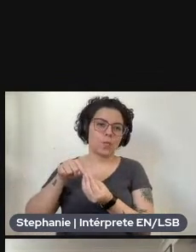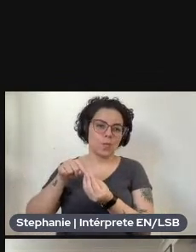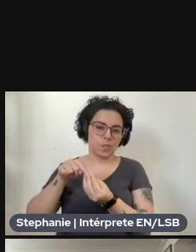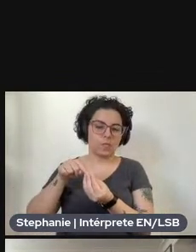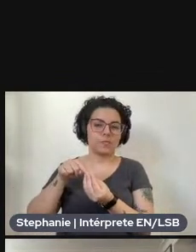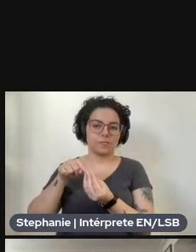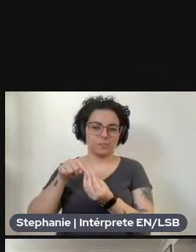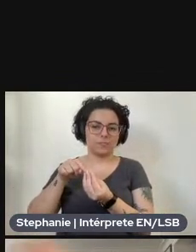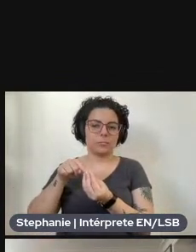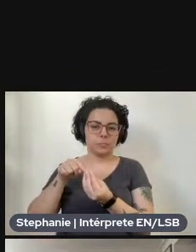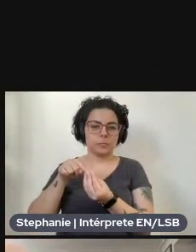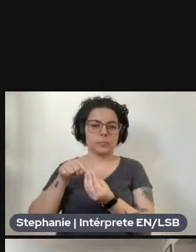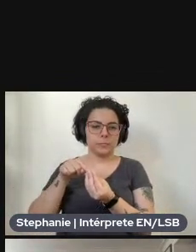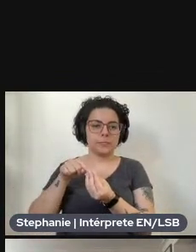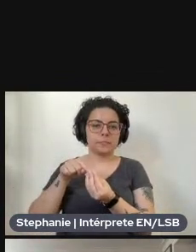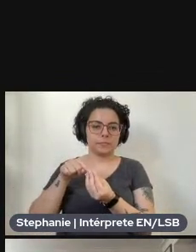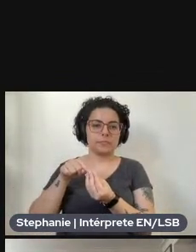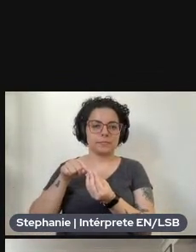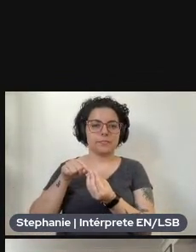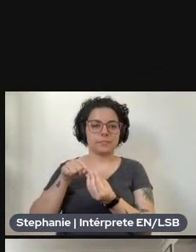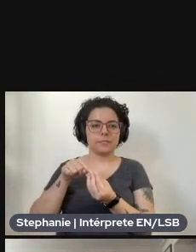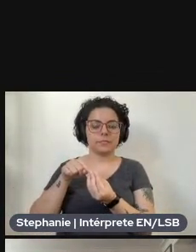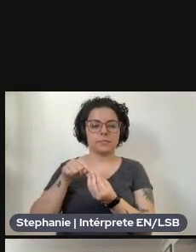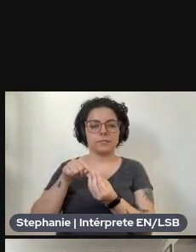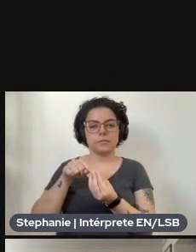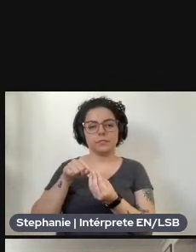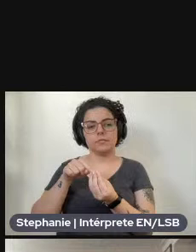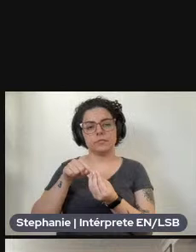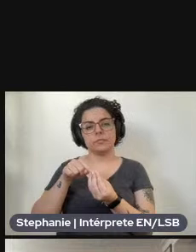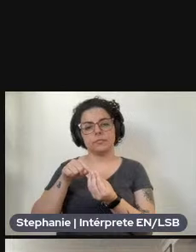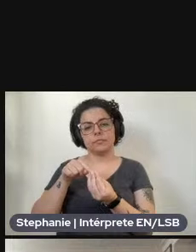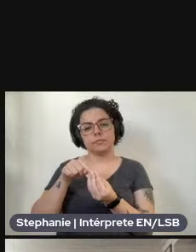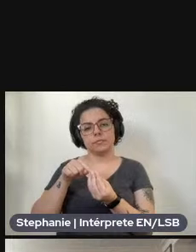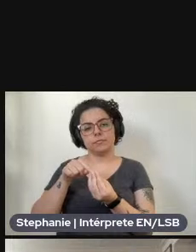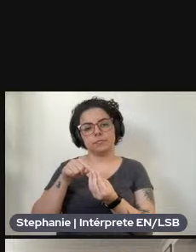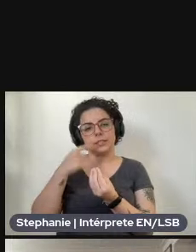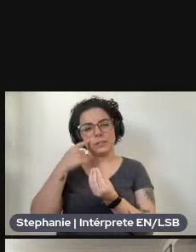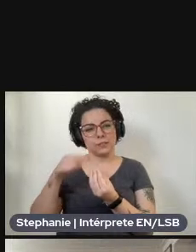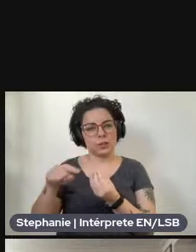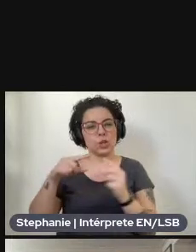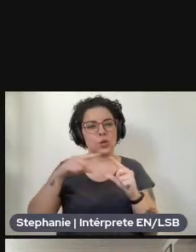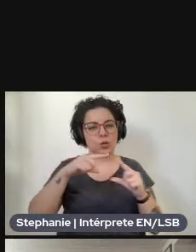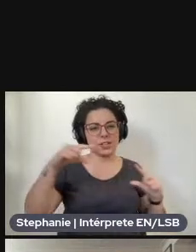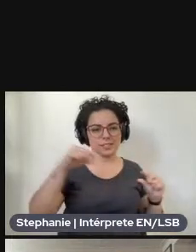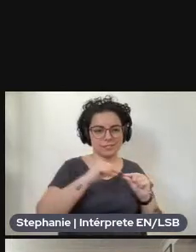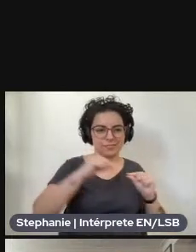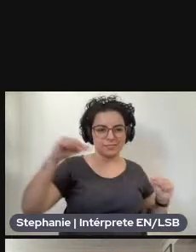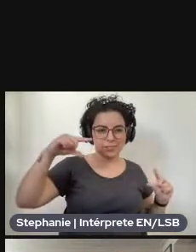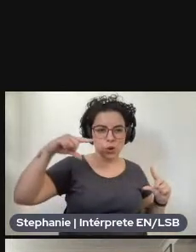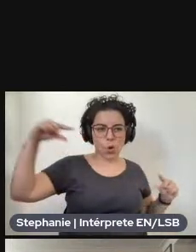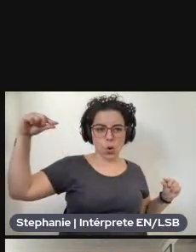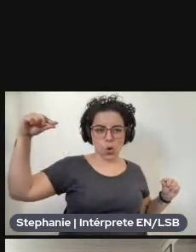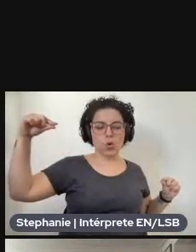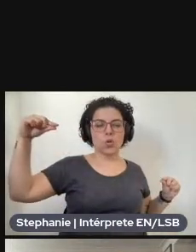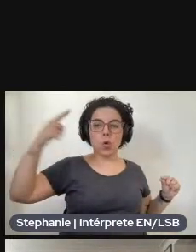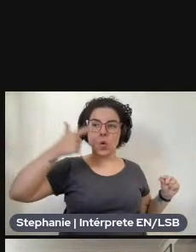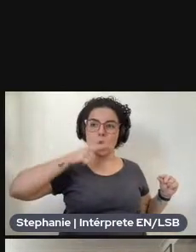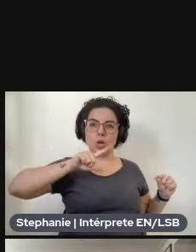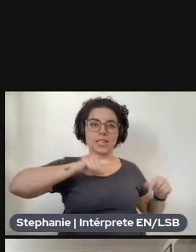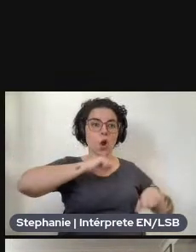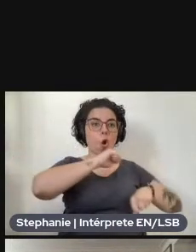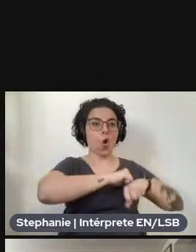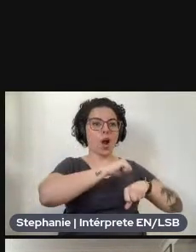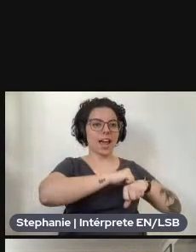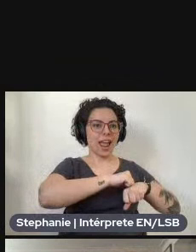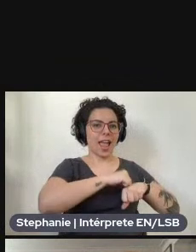Okay? Dentro daquela possibilidade do contínuo de concretização, onde é que nós situamos